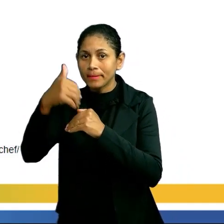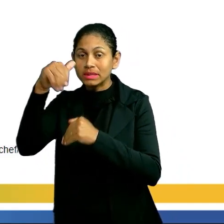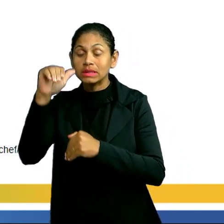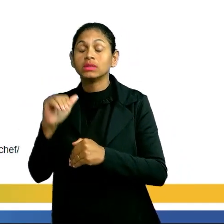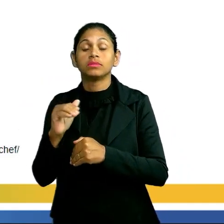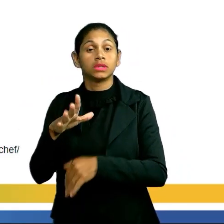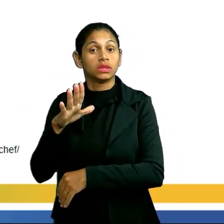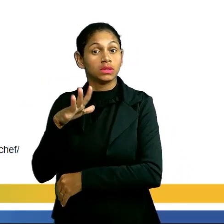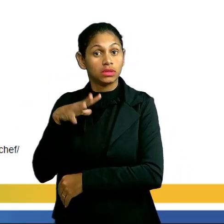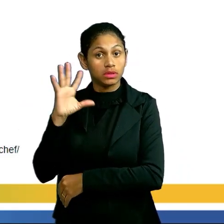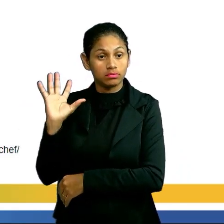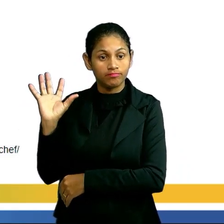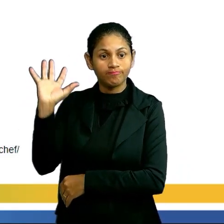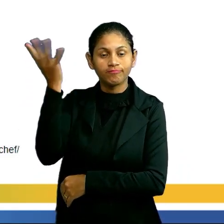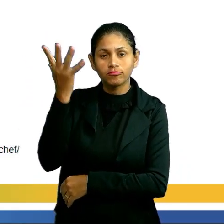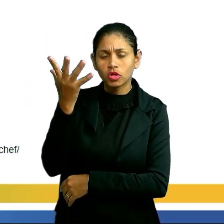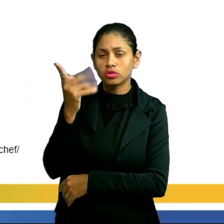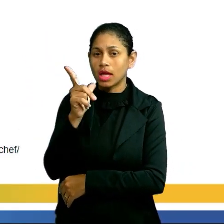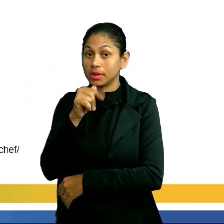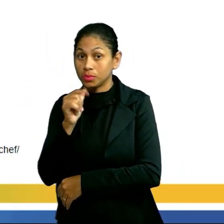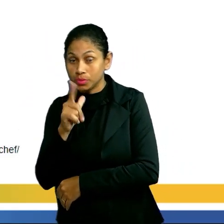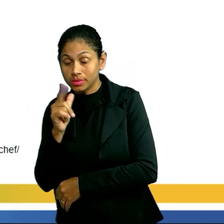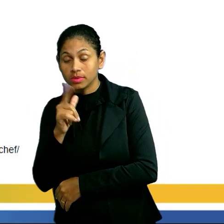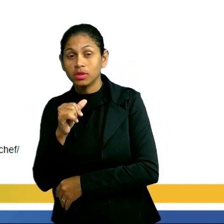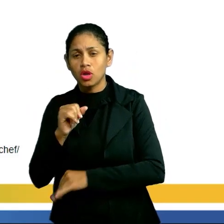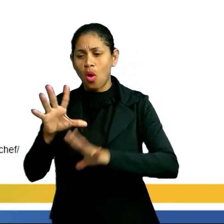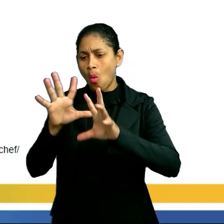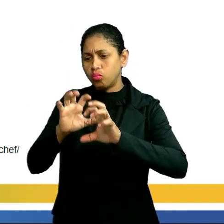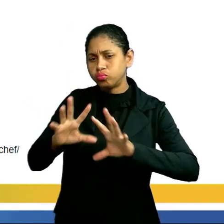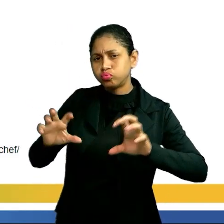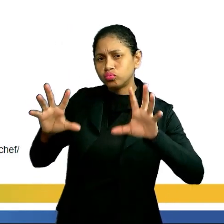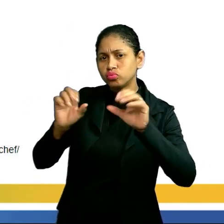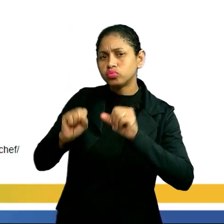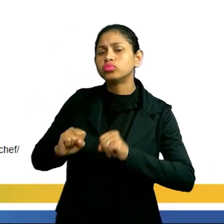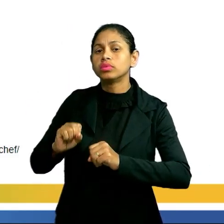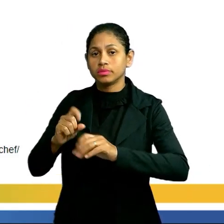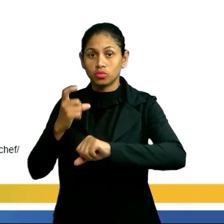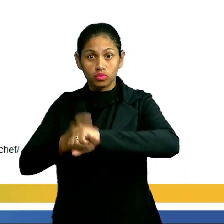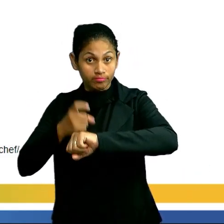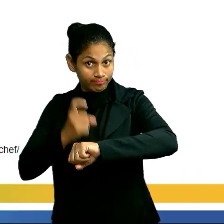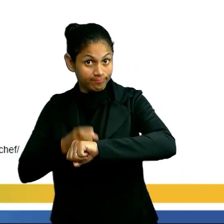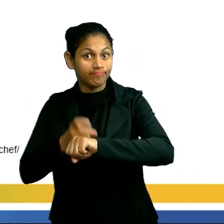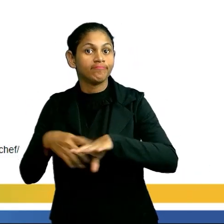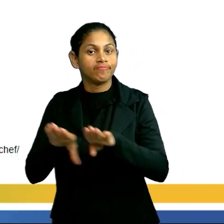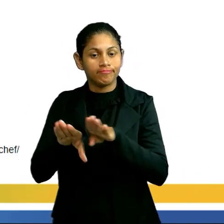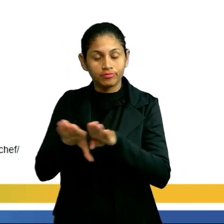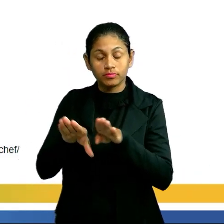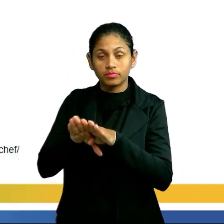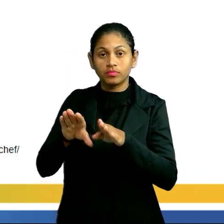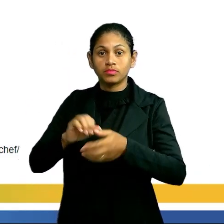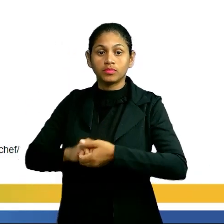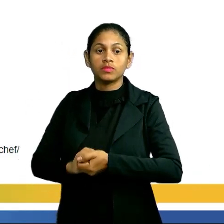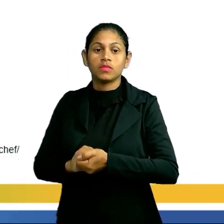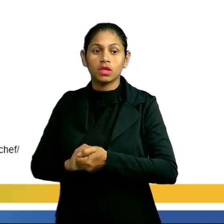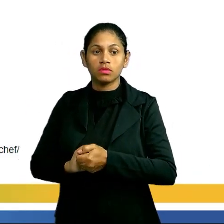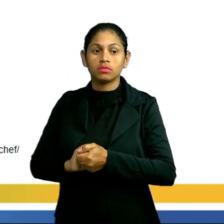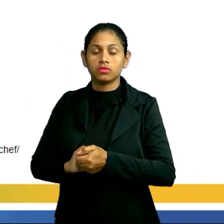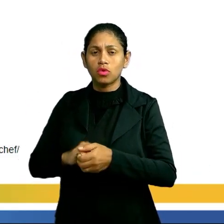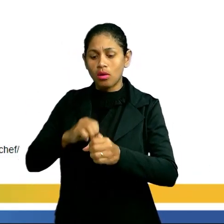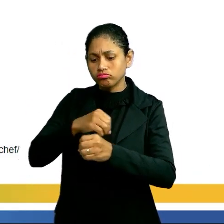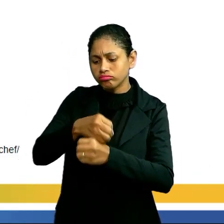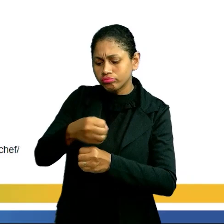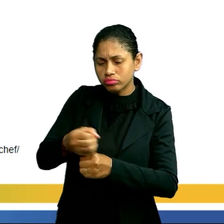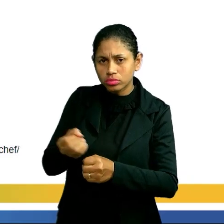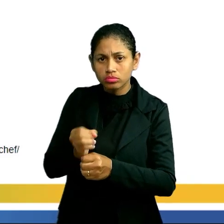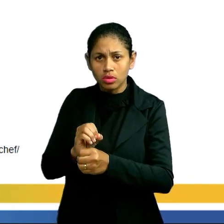nos líquidos, assim também como nos gasosos. Quando a temperatura de uma substância aumenta, suas moléculas ou átomos passam